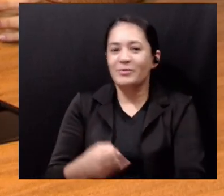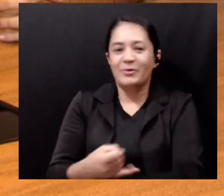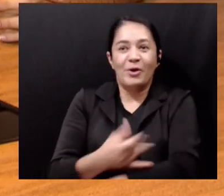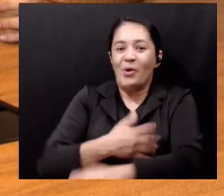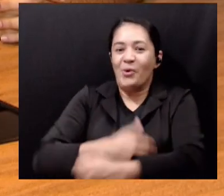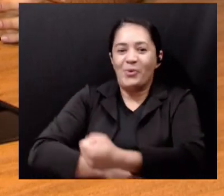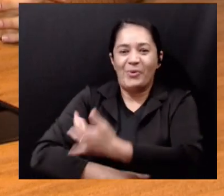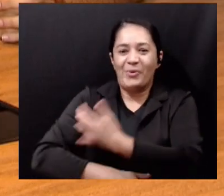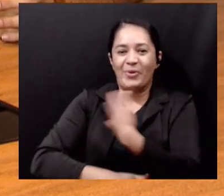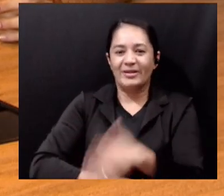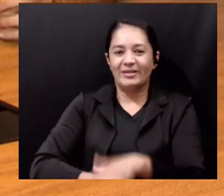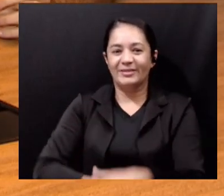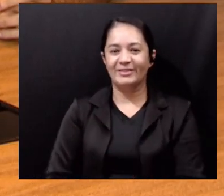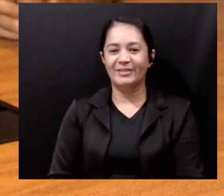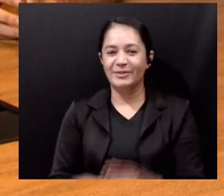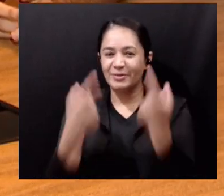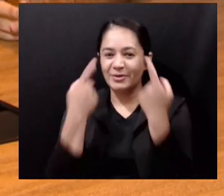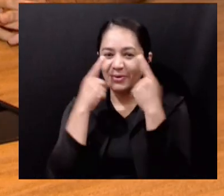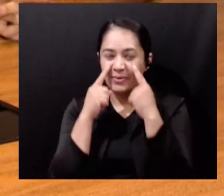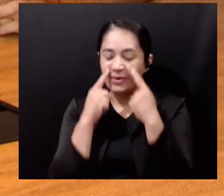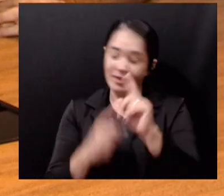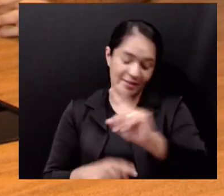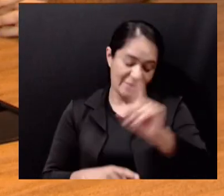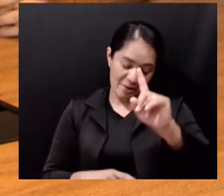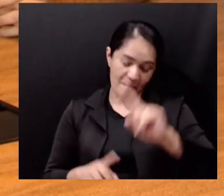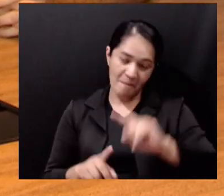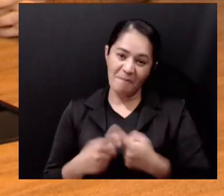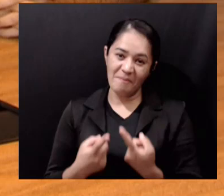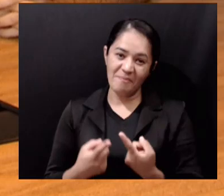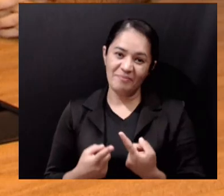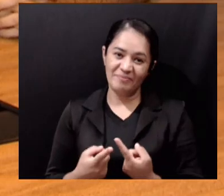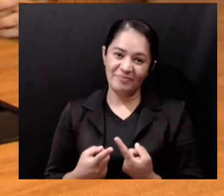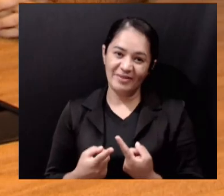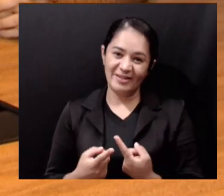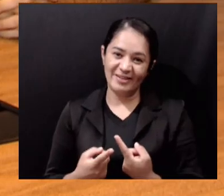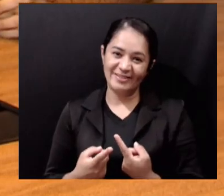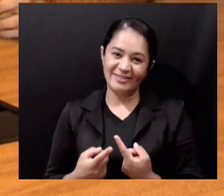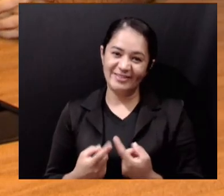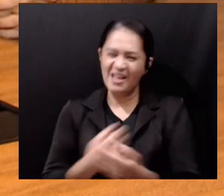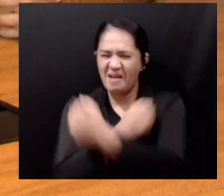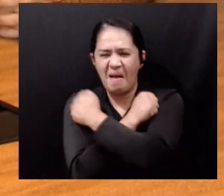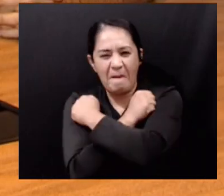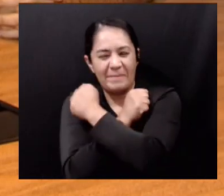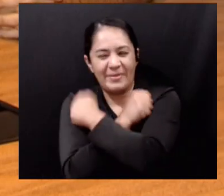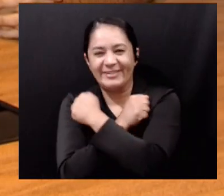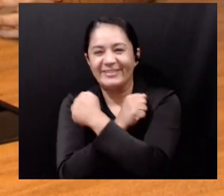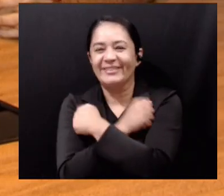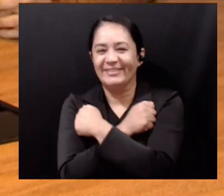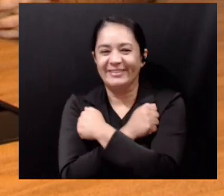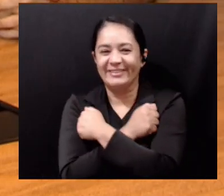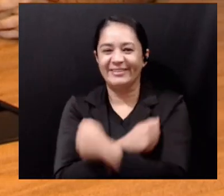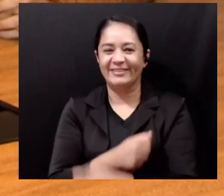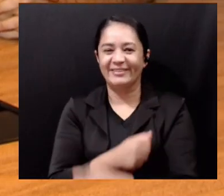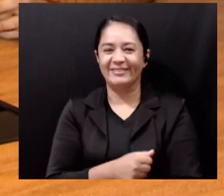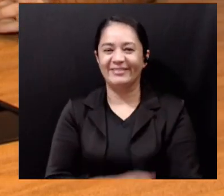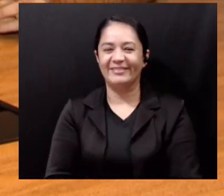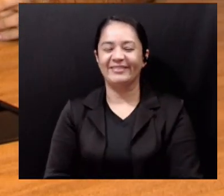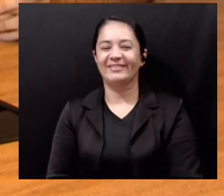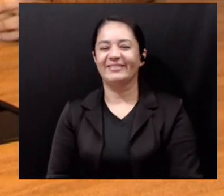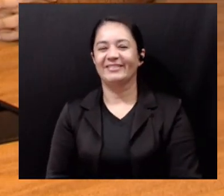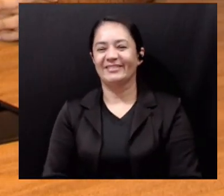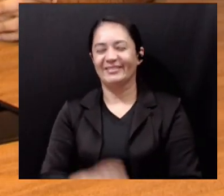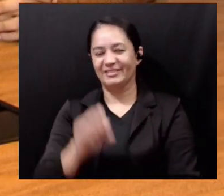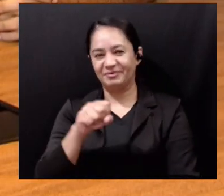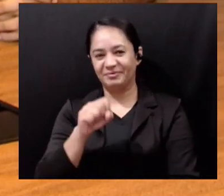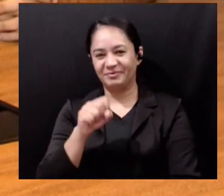Deu uma chorada ou não? Não cheguei a chorar, mas... Mas abraçou todo mundo que ficou pela frente, todo né? mundo, foi emotivo. Cachorro, papagaio. Todo